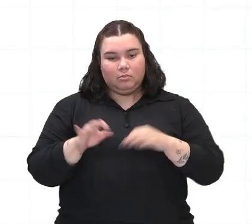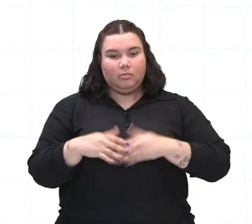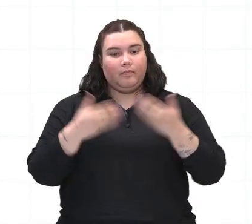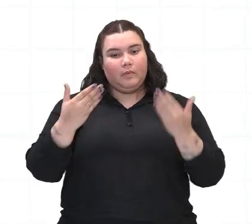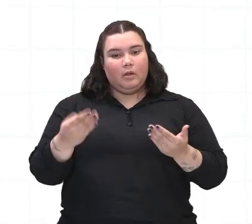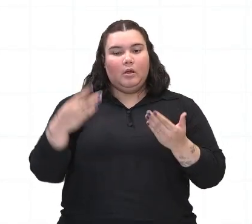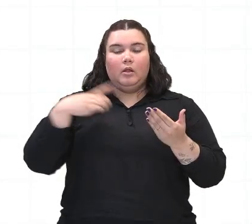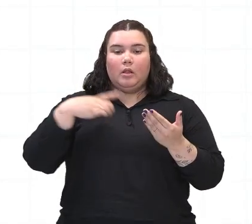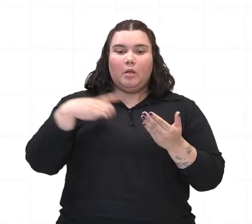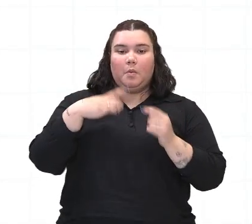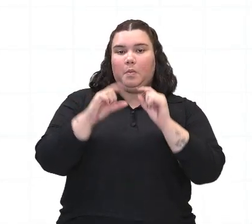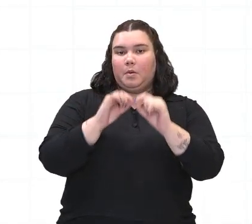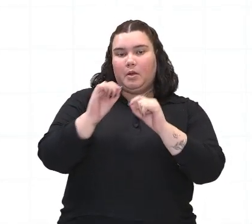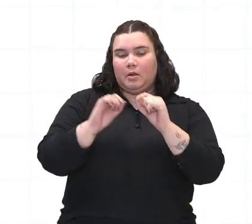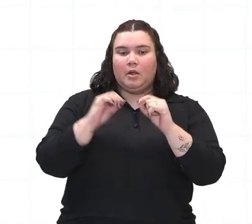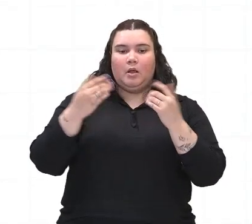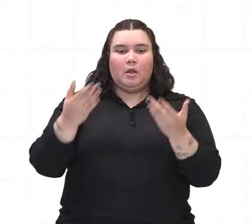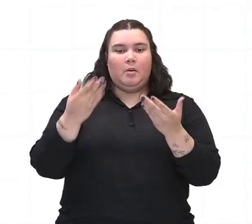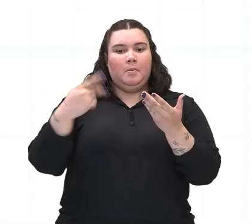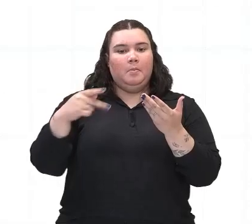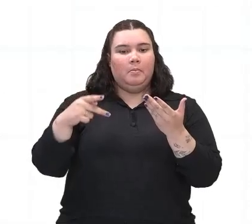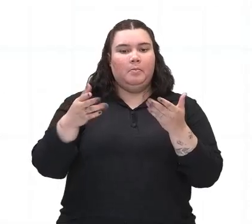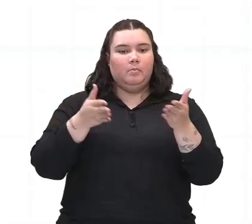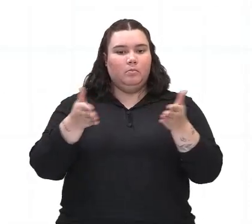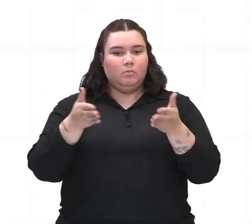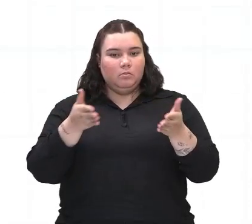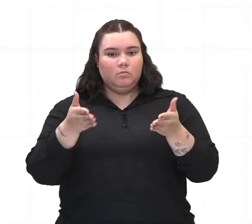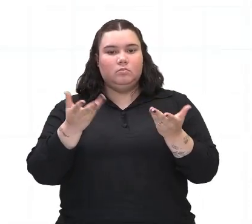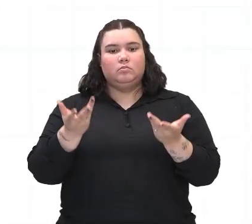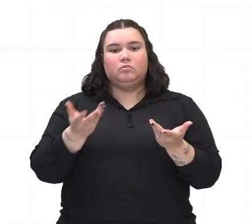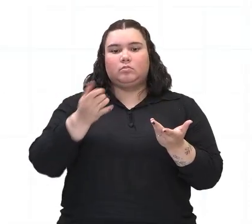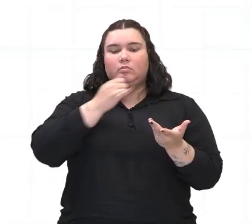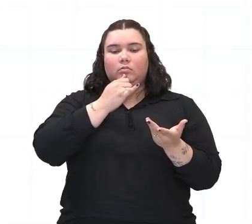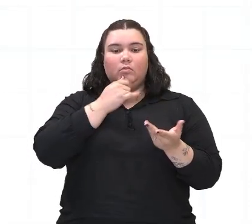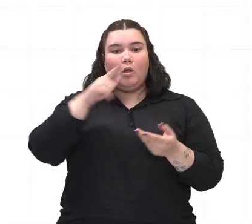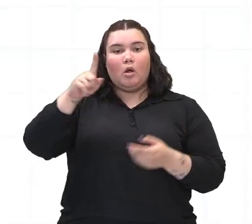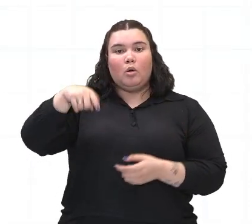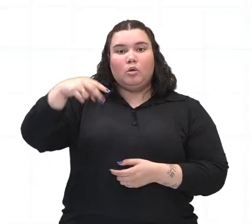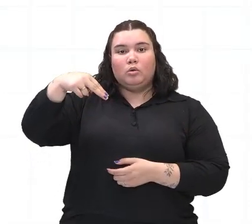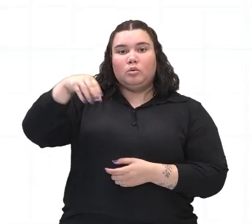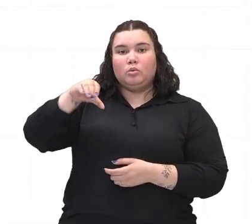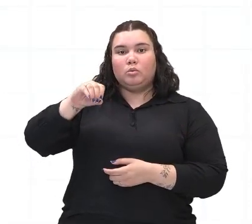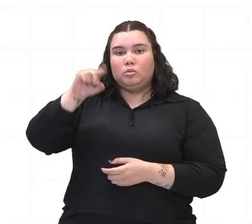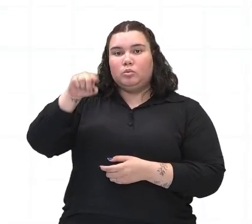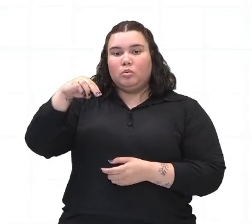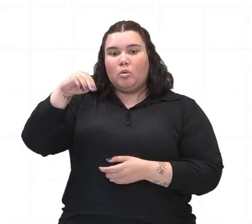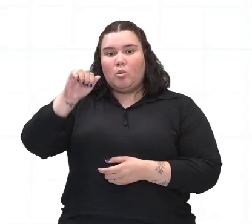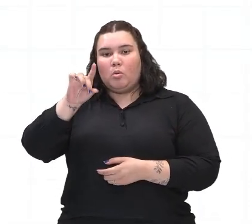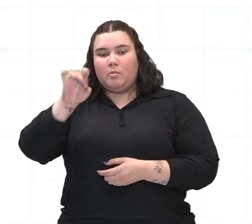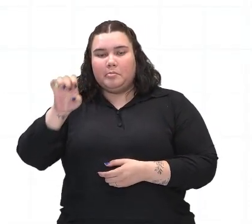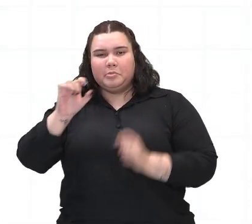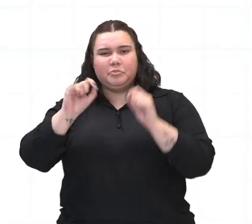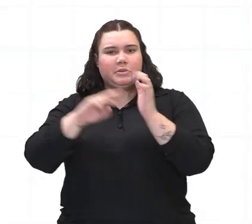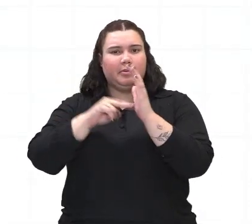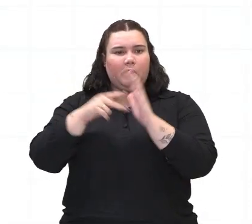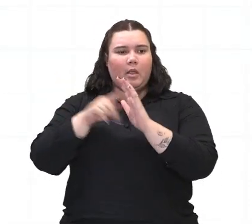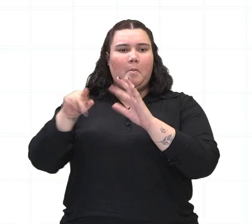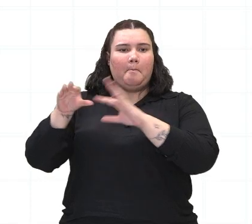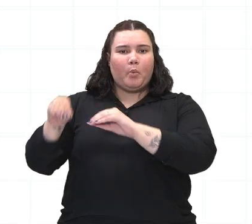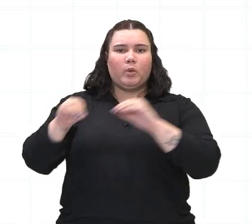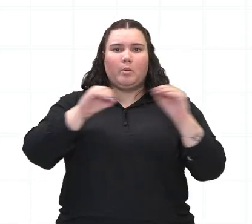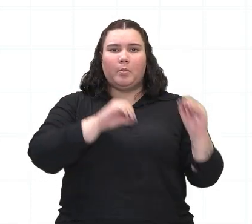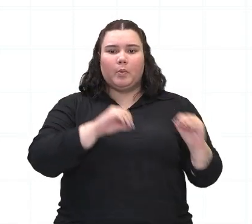ele passa por eh momentos que ele como primeiro ele é nômade né olha só ele tá aí dentro da caverna já